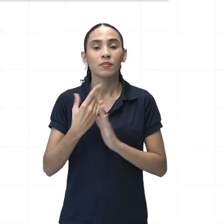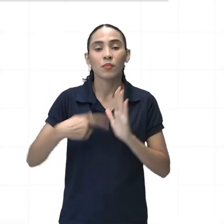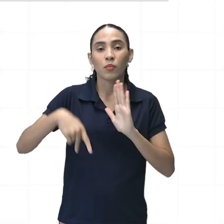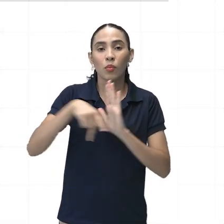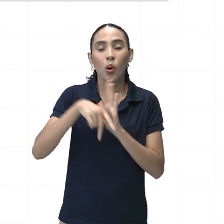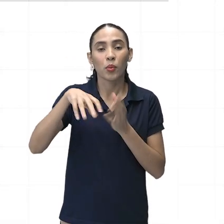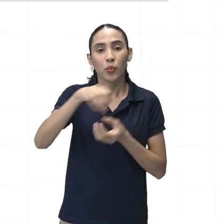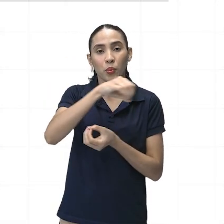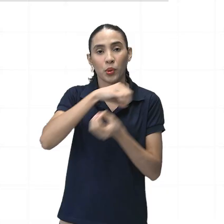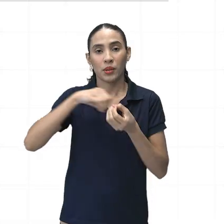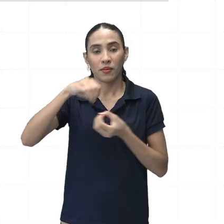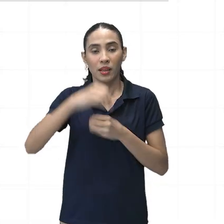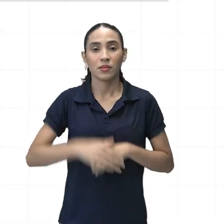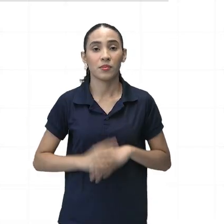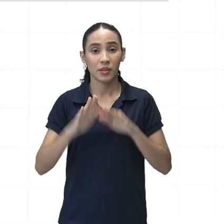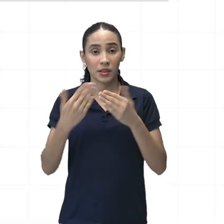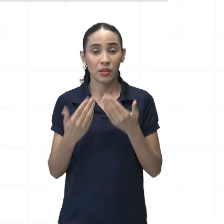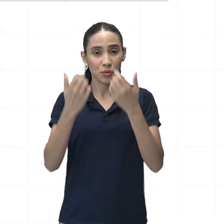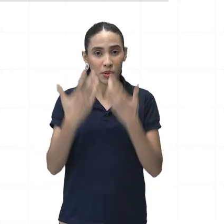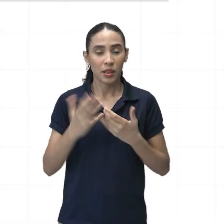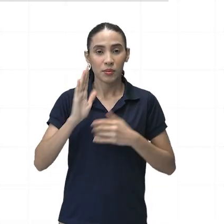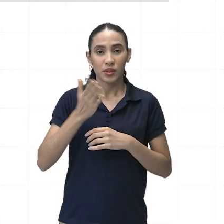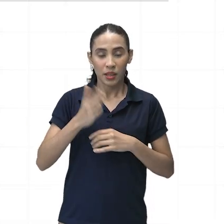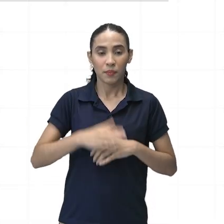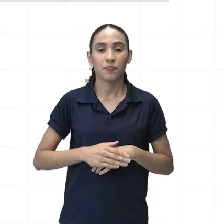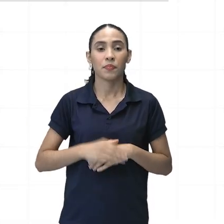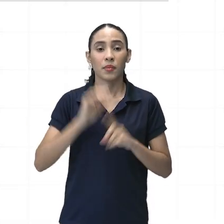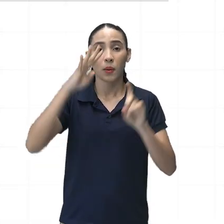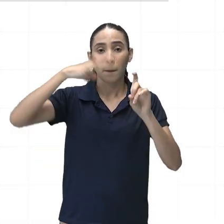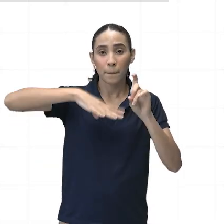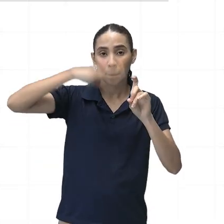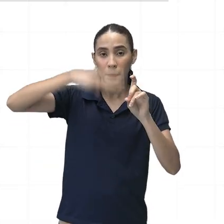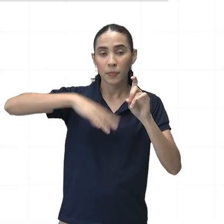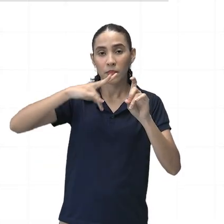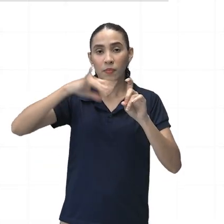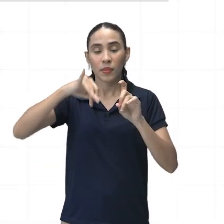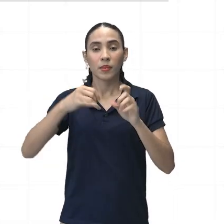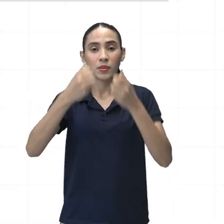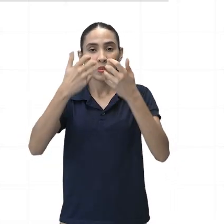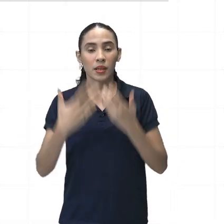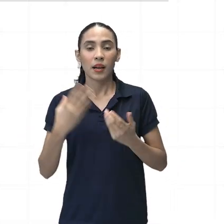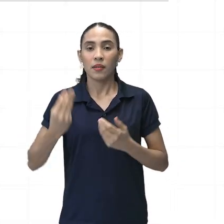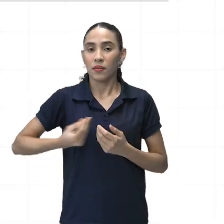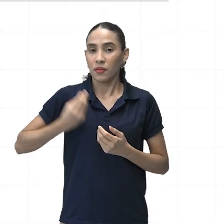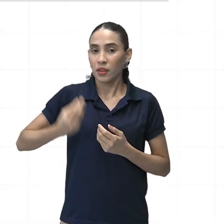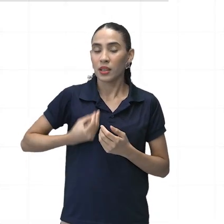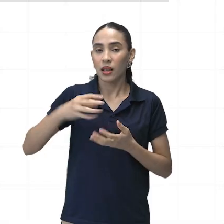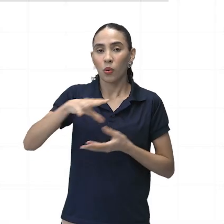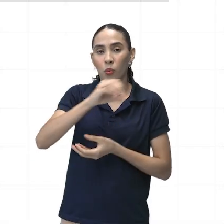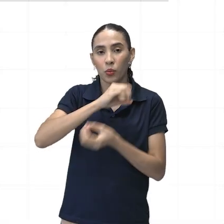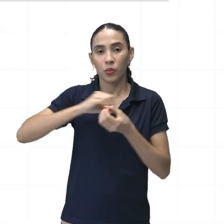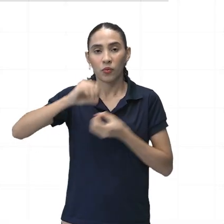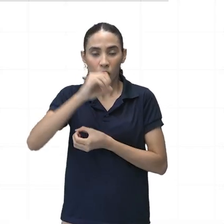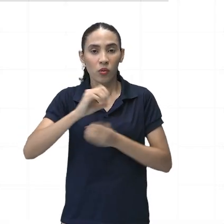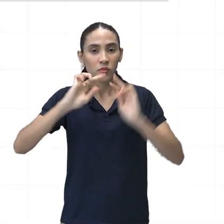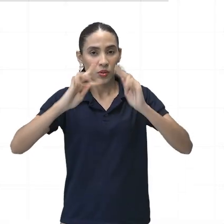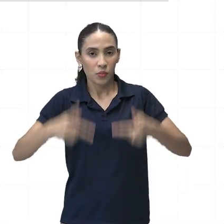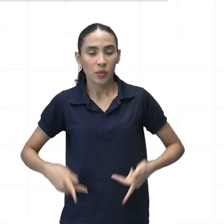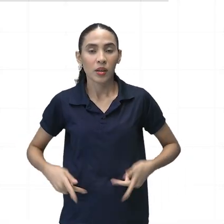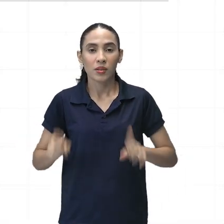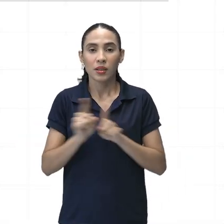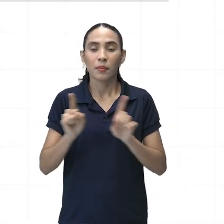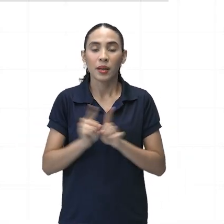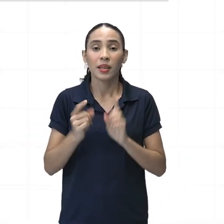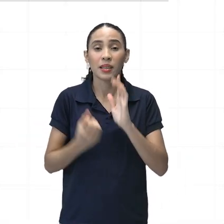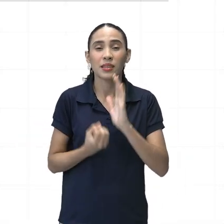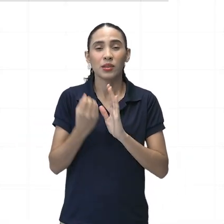próprio universo. Então, como nós falamos, esses mitos que vão contar a origem da vida, a origem do universo, a origem do ser humano,